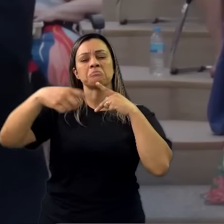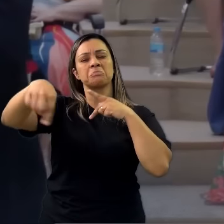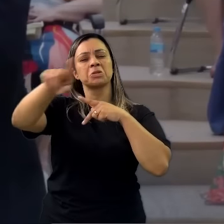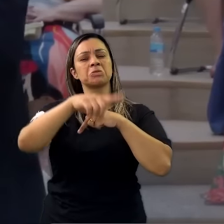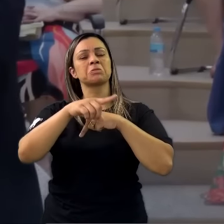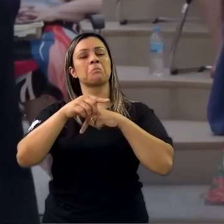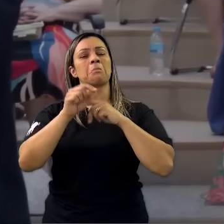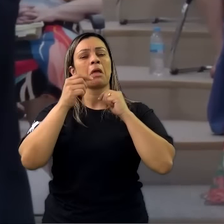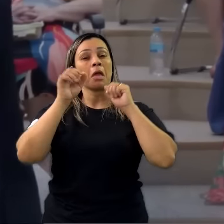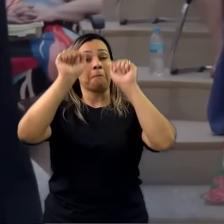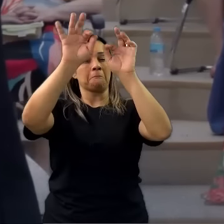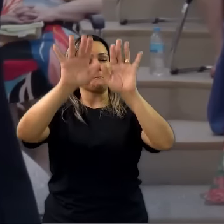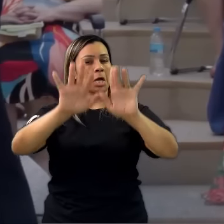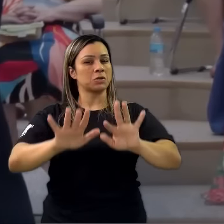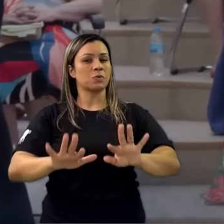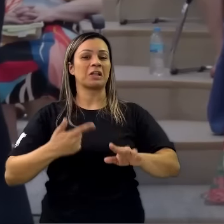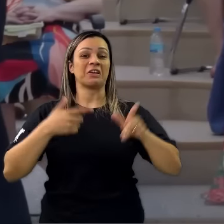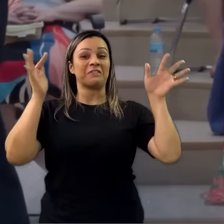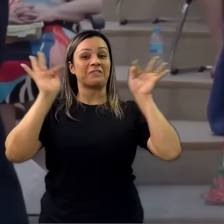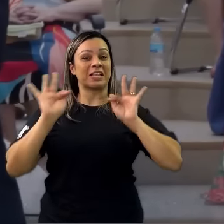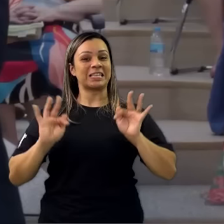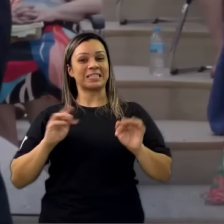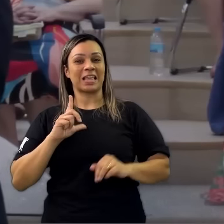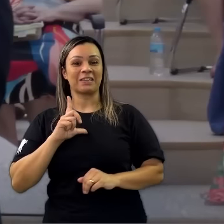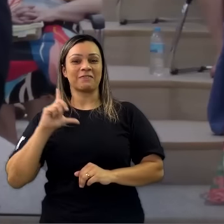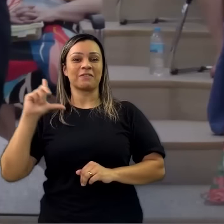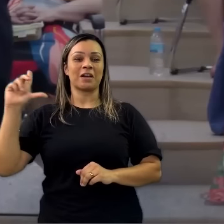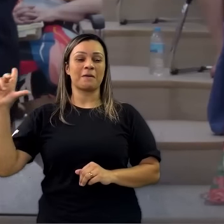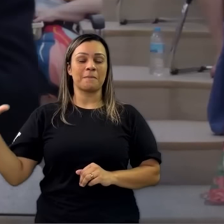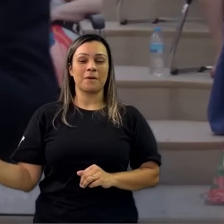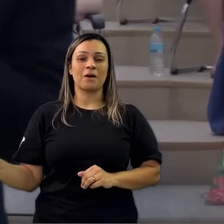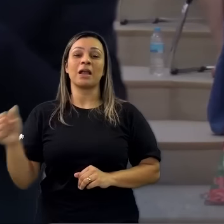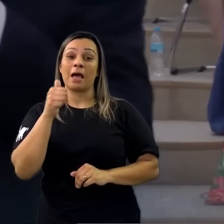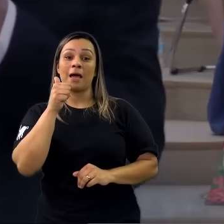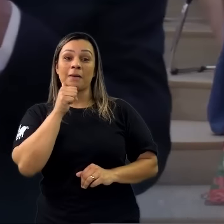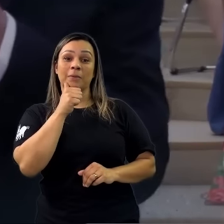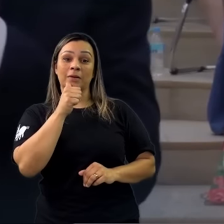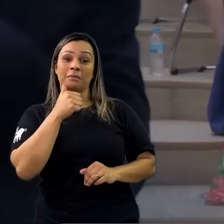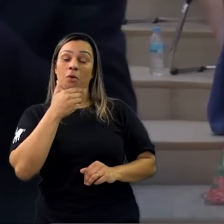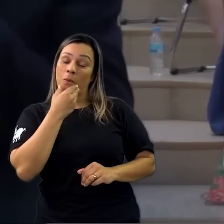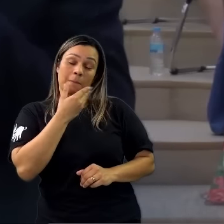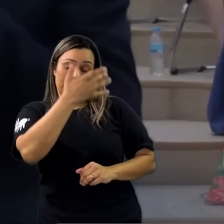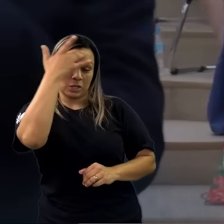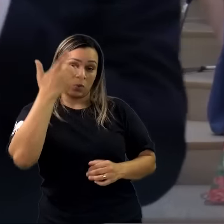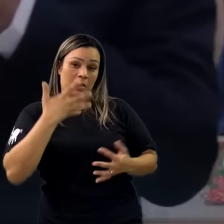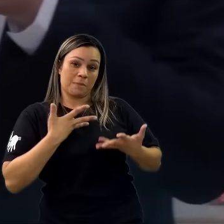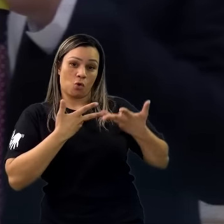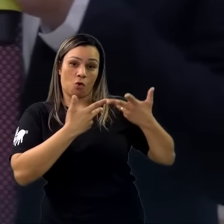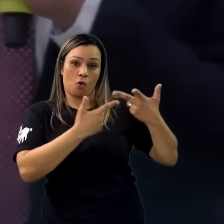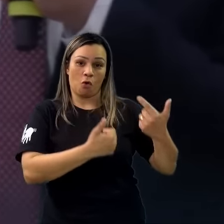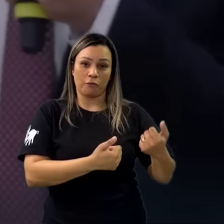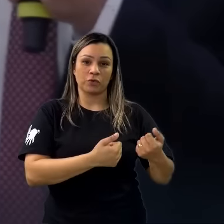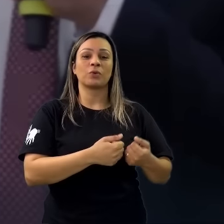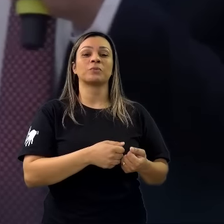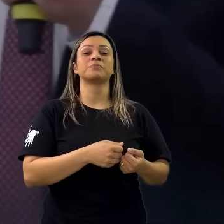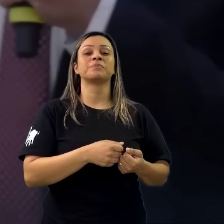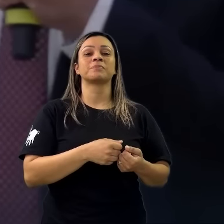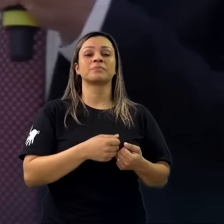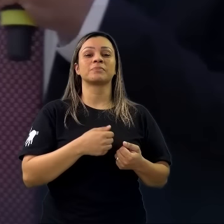feliz aí eu para honrar a pessoa que me levou os irmãos chegava as irmãs Ô irmão você não pode dar seu telefone porque eu sou Círculo de Oração